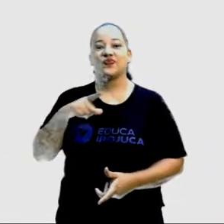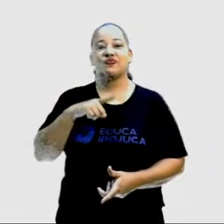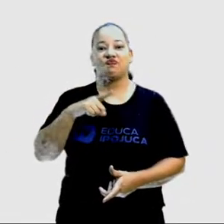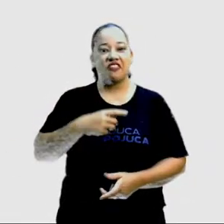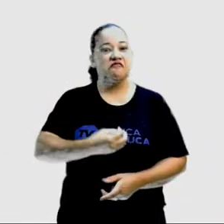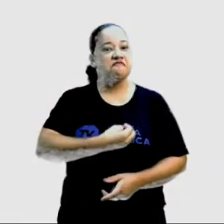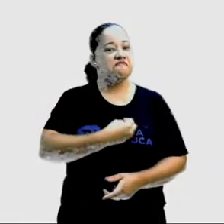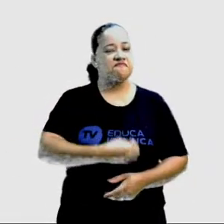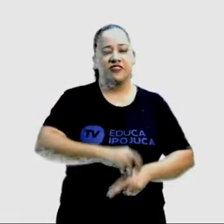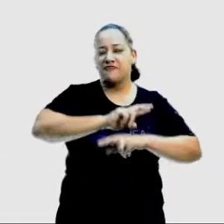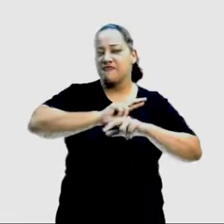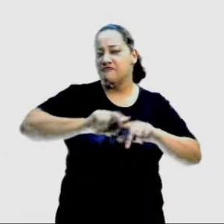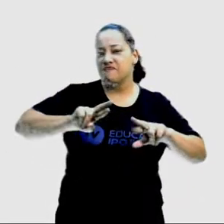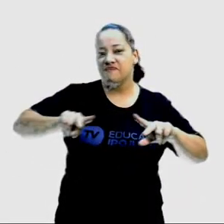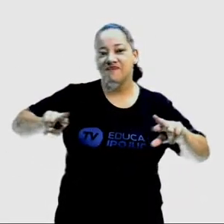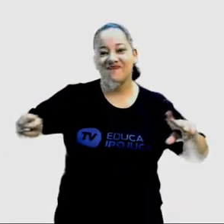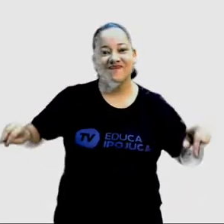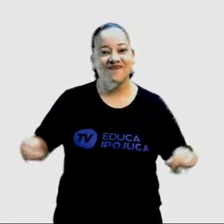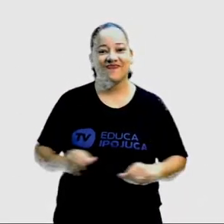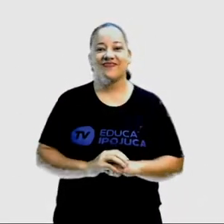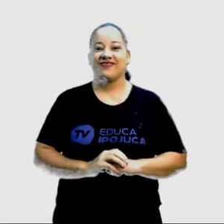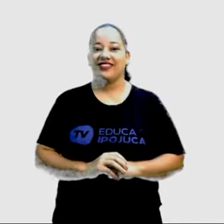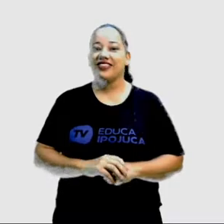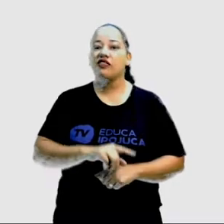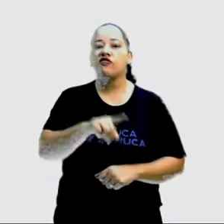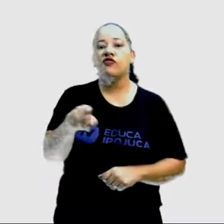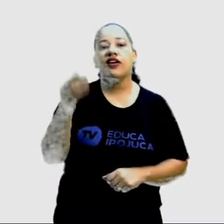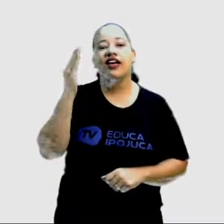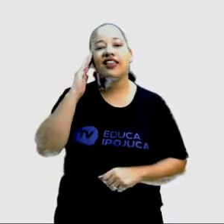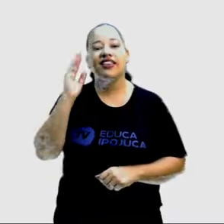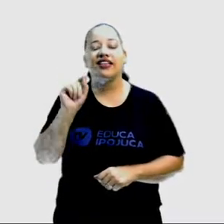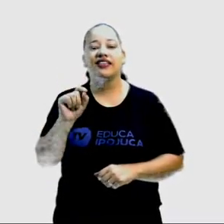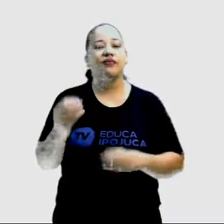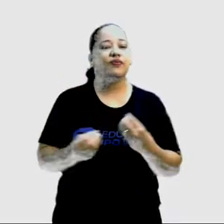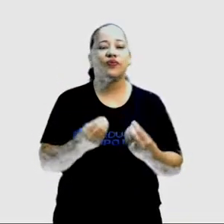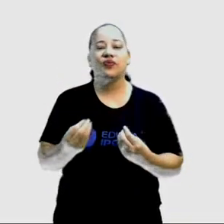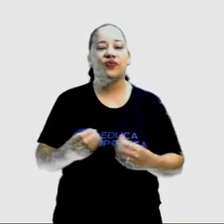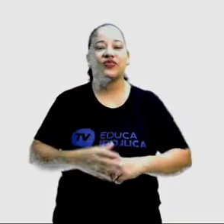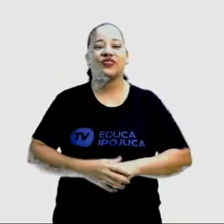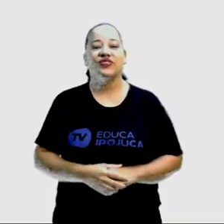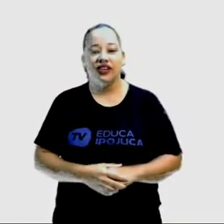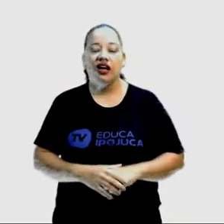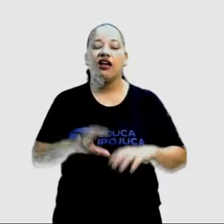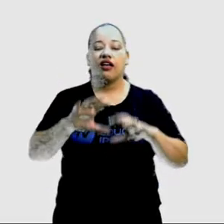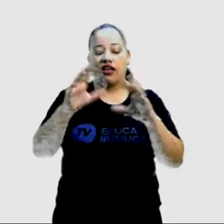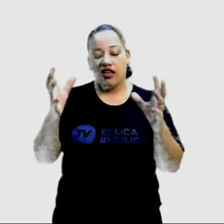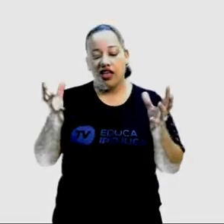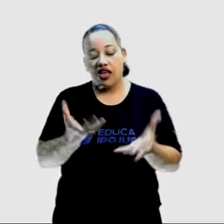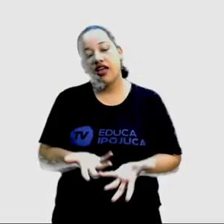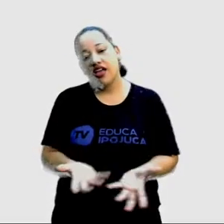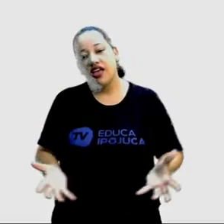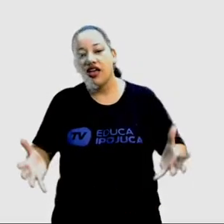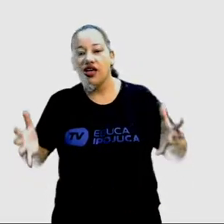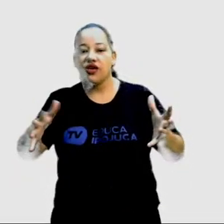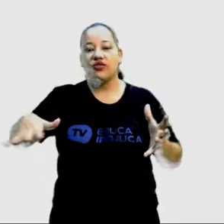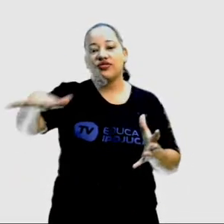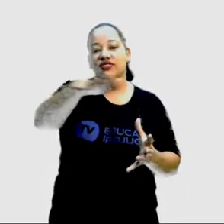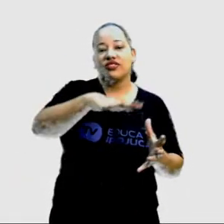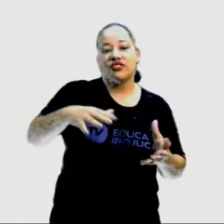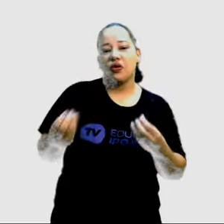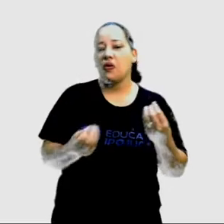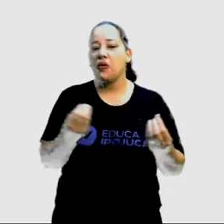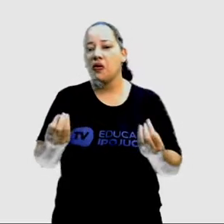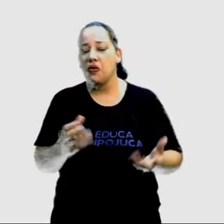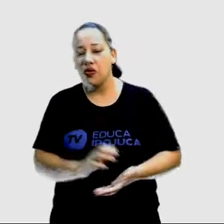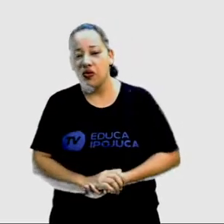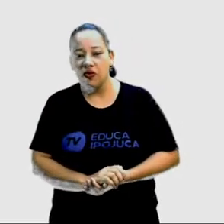de vida. Como você entende o que é ecossistema? Um organismo, população,